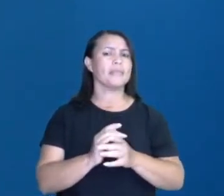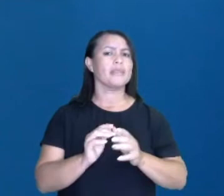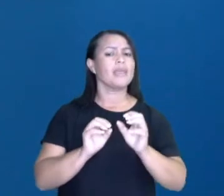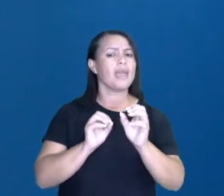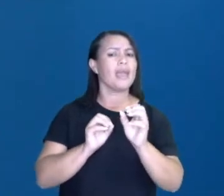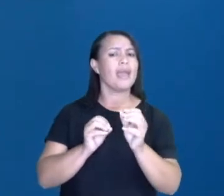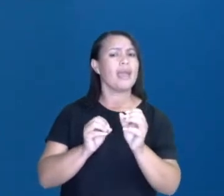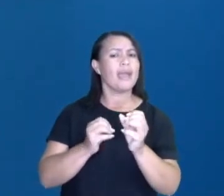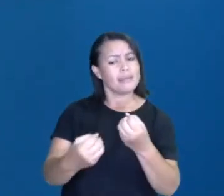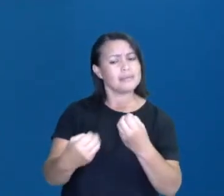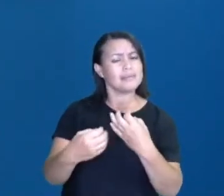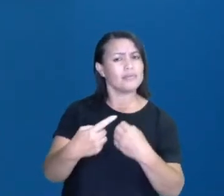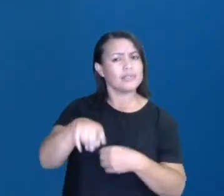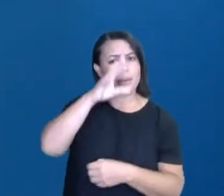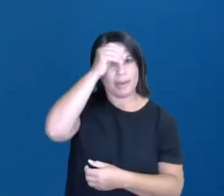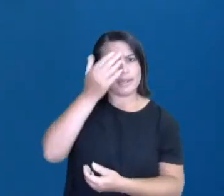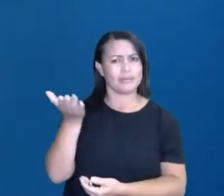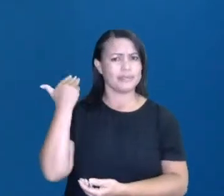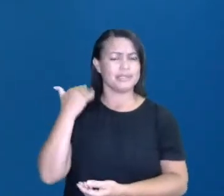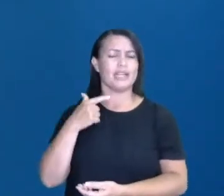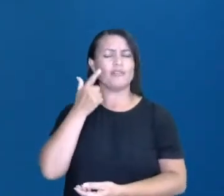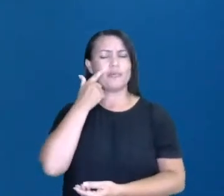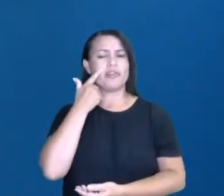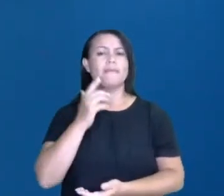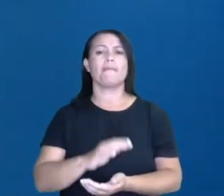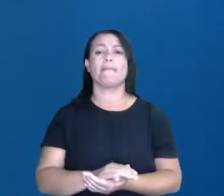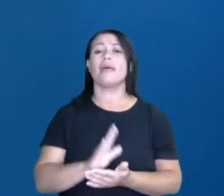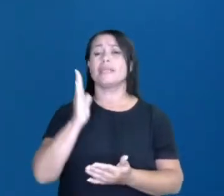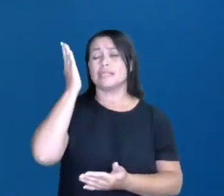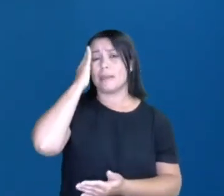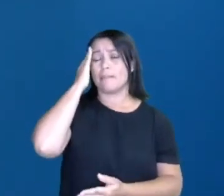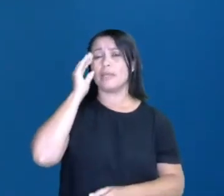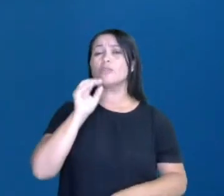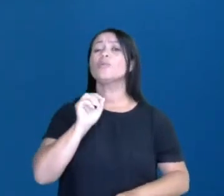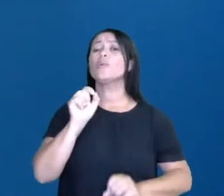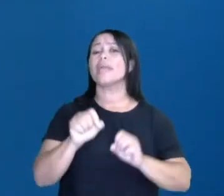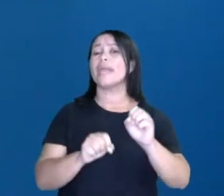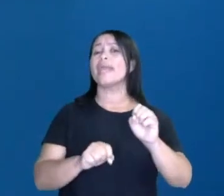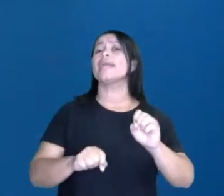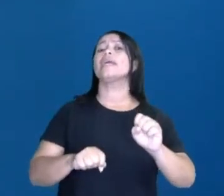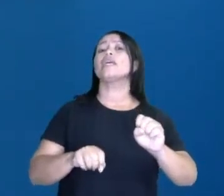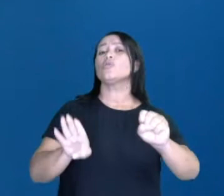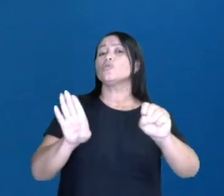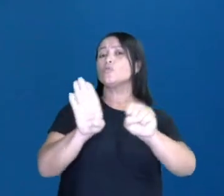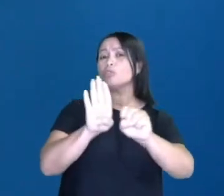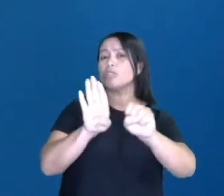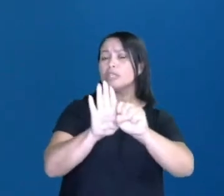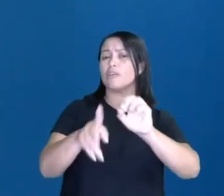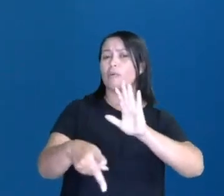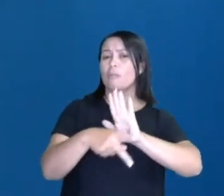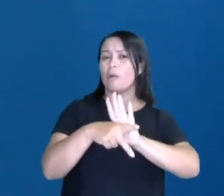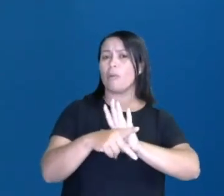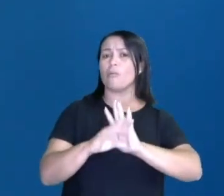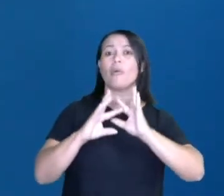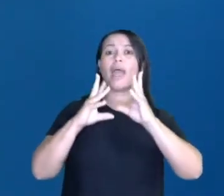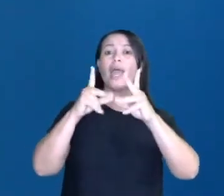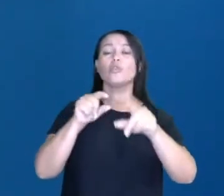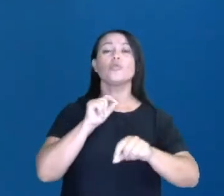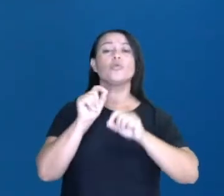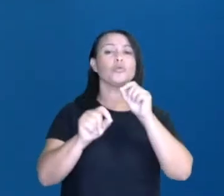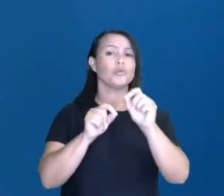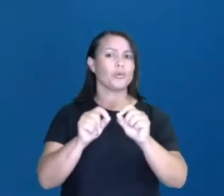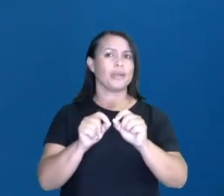ensino que foi dado. Vamos lá? Sabemos que substantivo próprio é tudo aquilo que